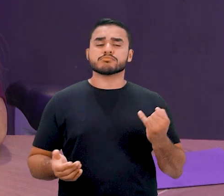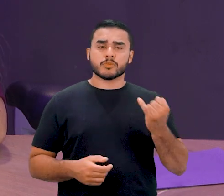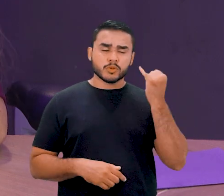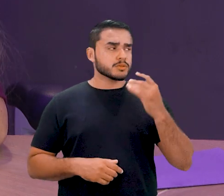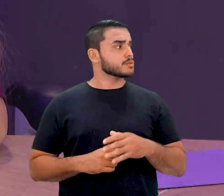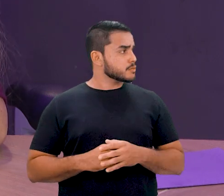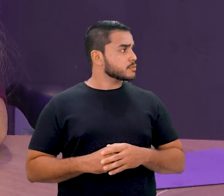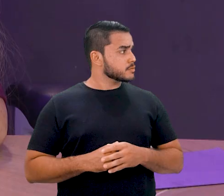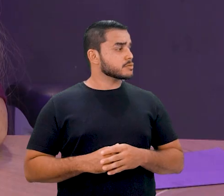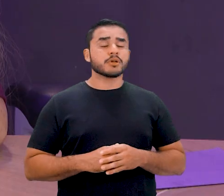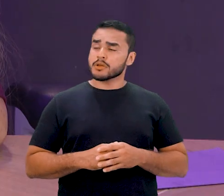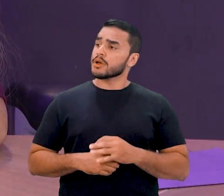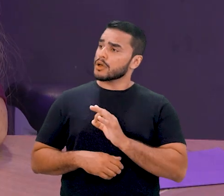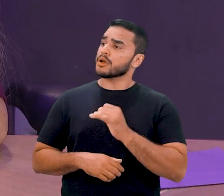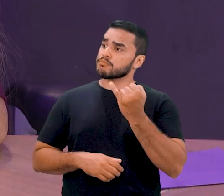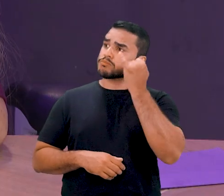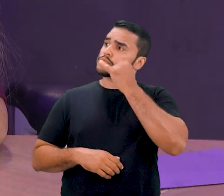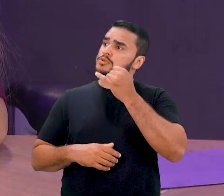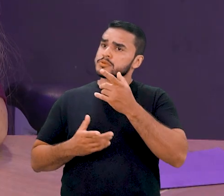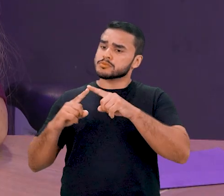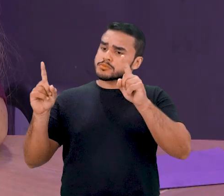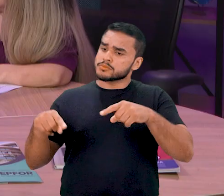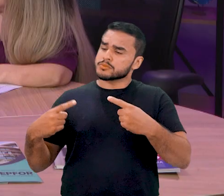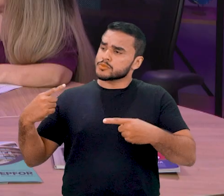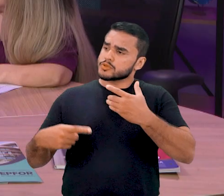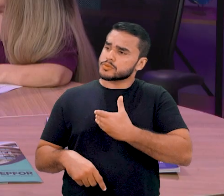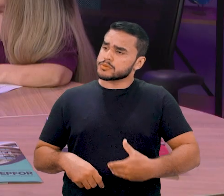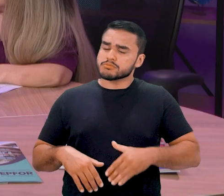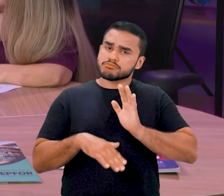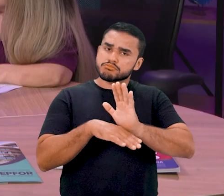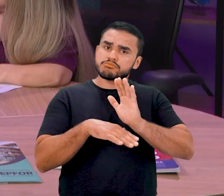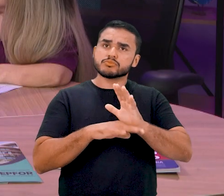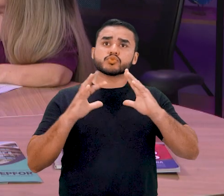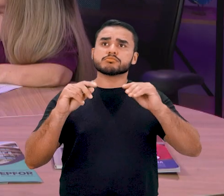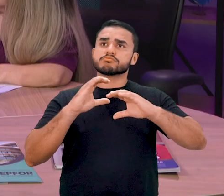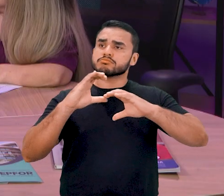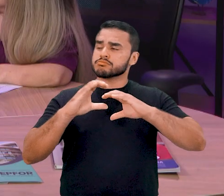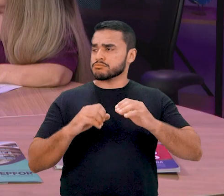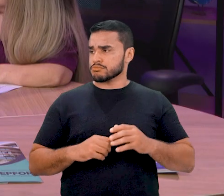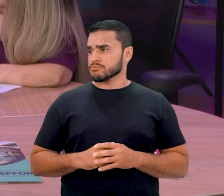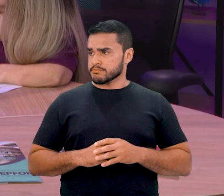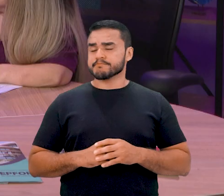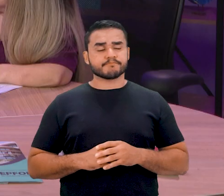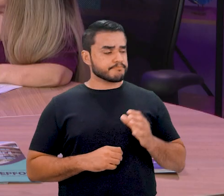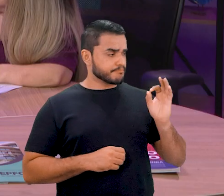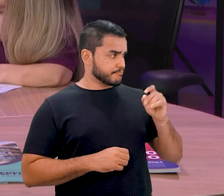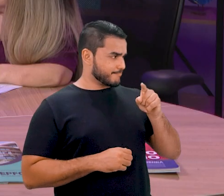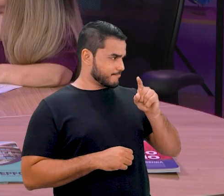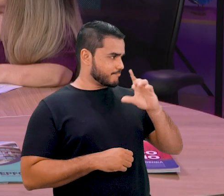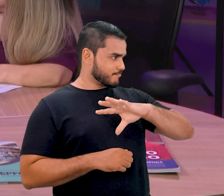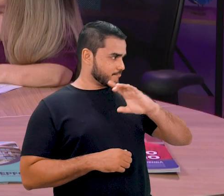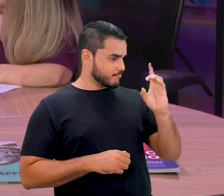todas as formas de se comunicar. Hoje, na coordenadoria, a gente trabalha muito essa questão de formações, tanto para